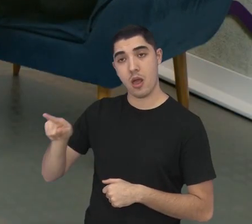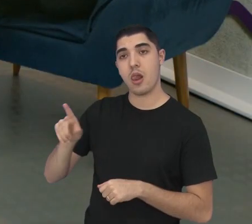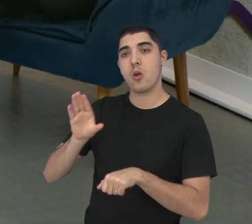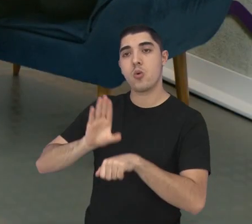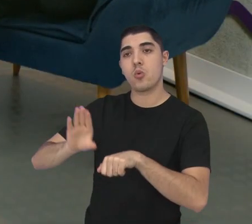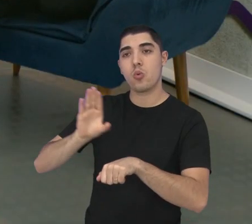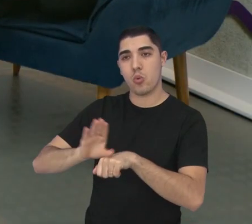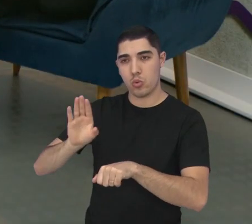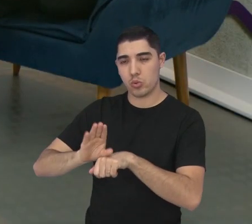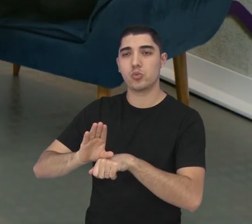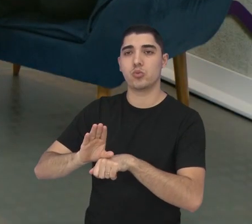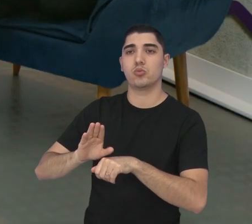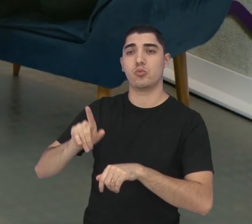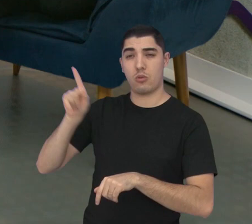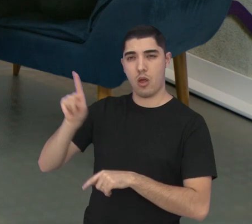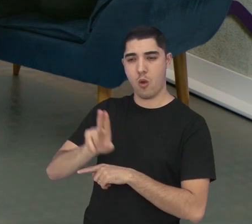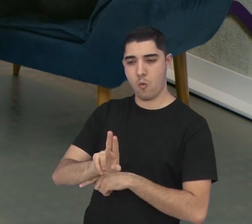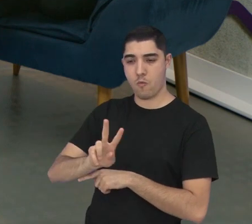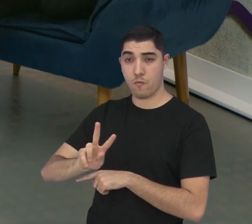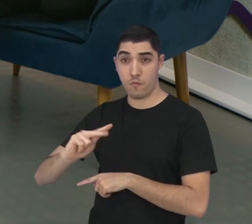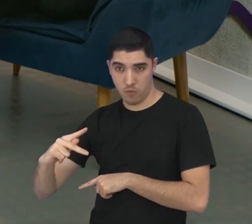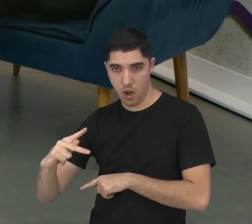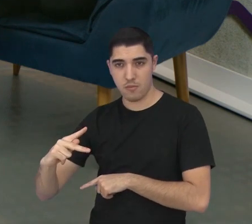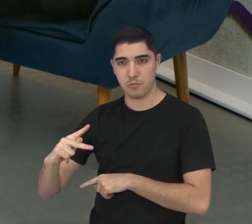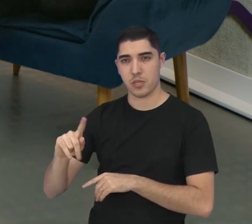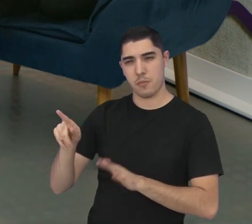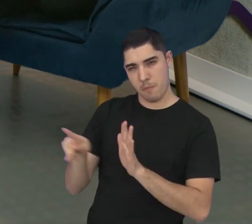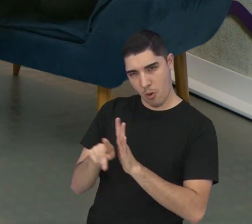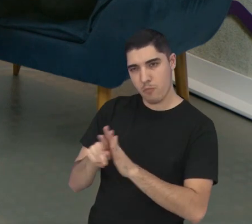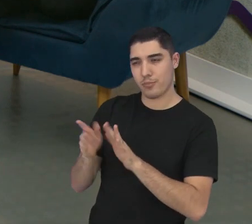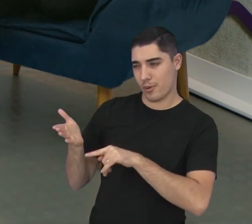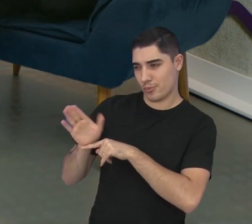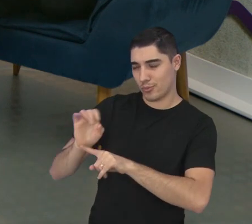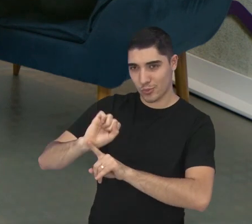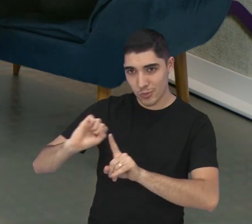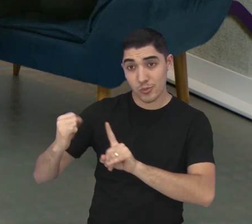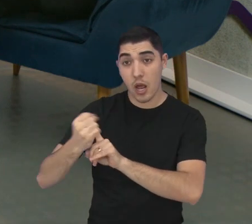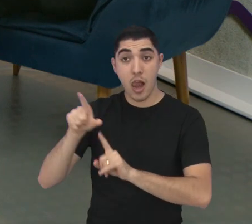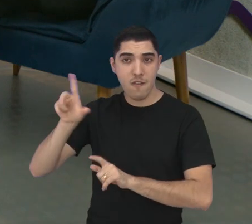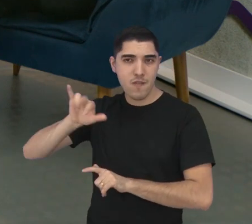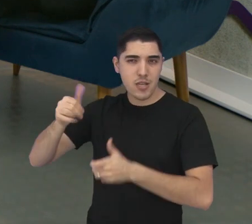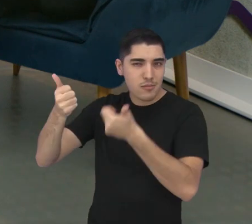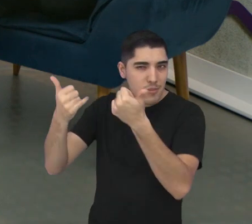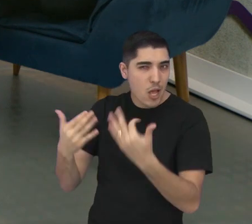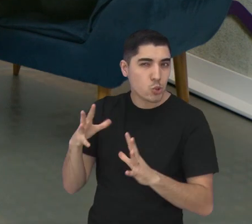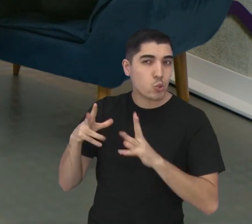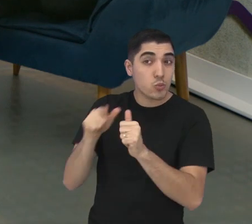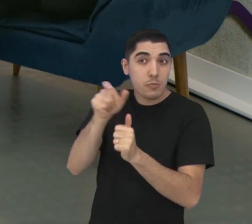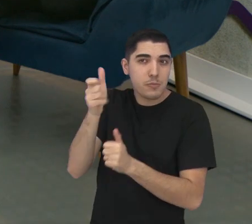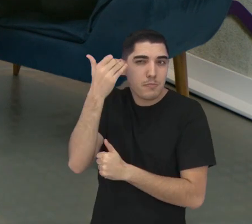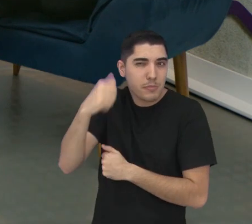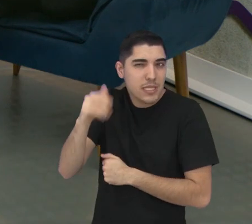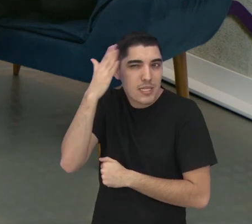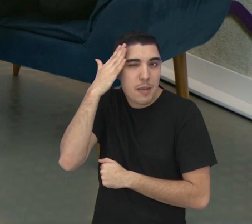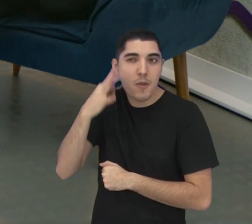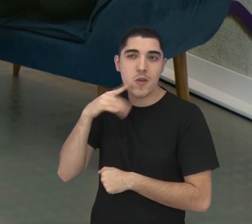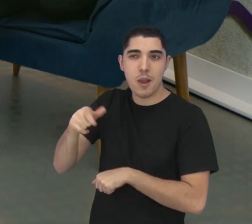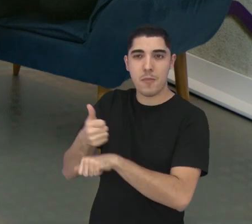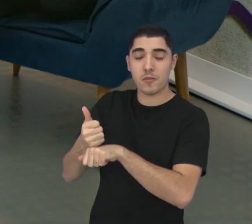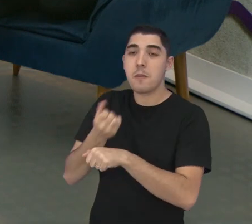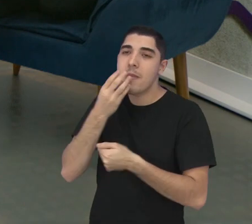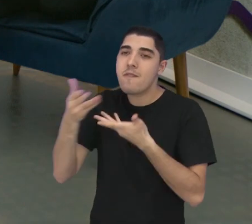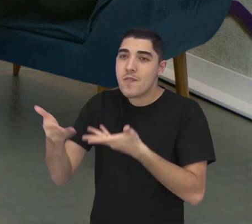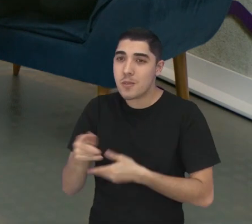é responsável pelo curso de Serviço Social na Univap, vai nos guiar para mostrar tudo o que você precisa saber para ingressar nessa